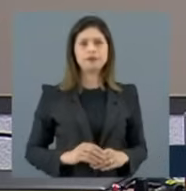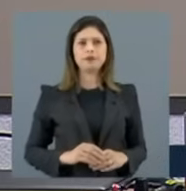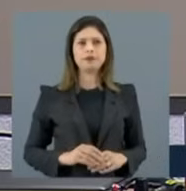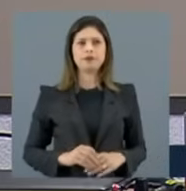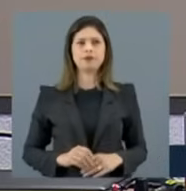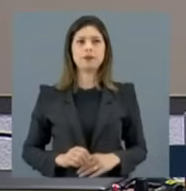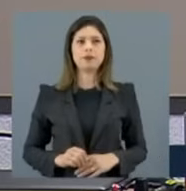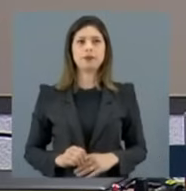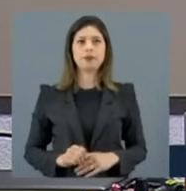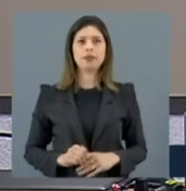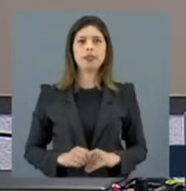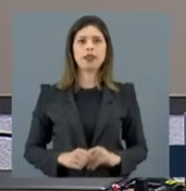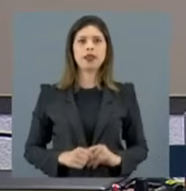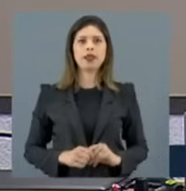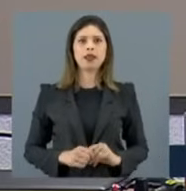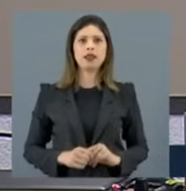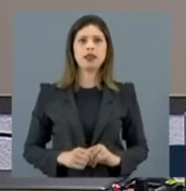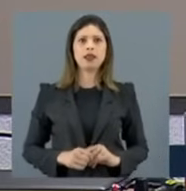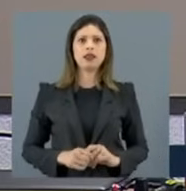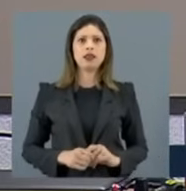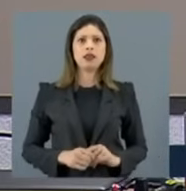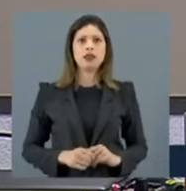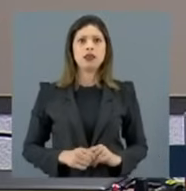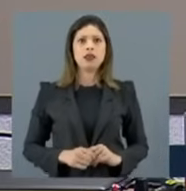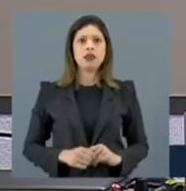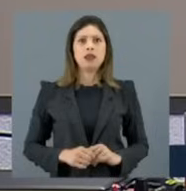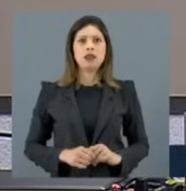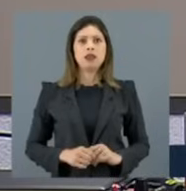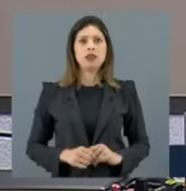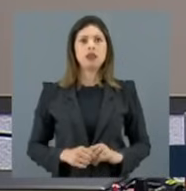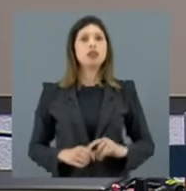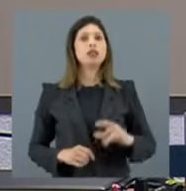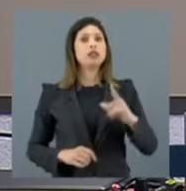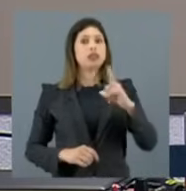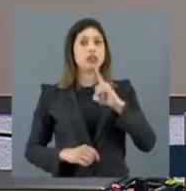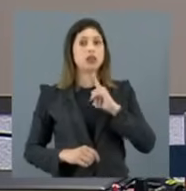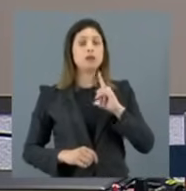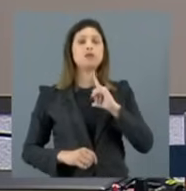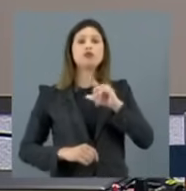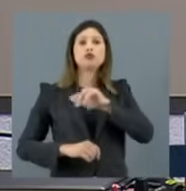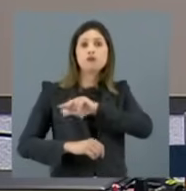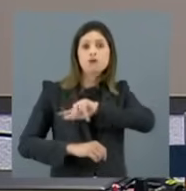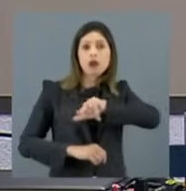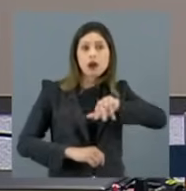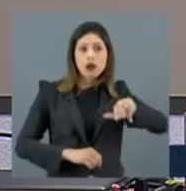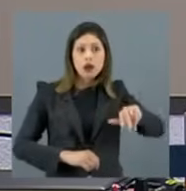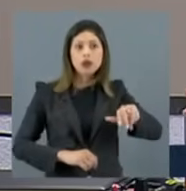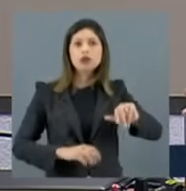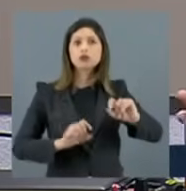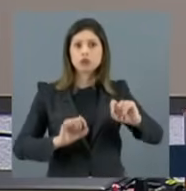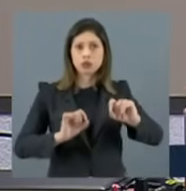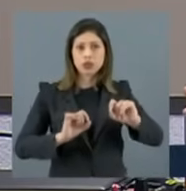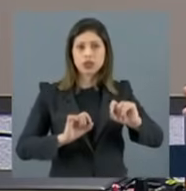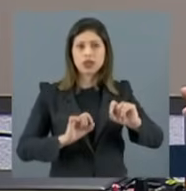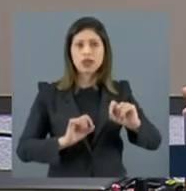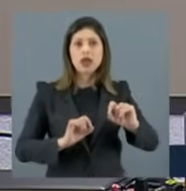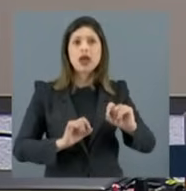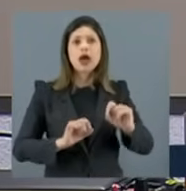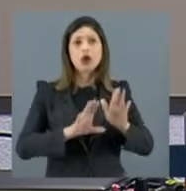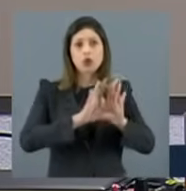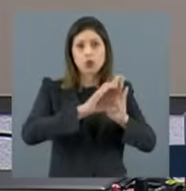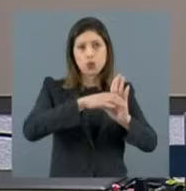E o conceito de desordem informacional, que era um dos conceitos que eu citei, que